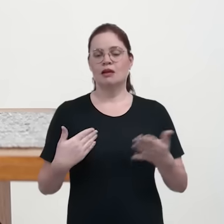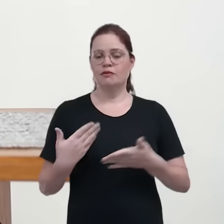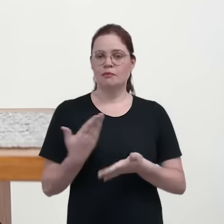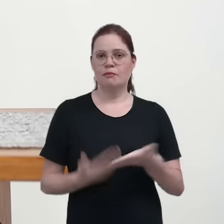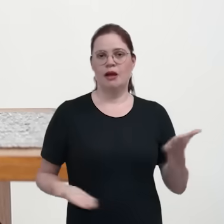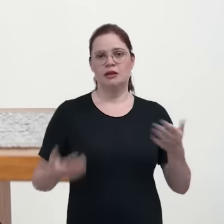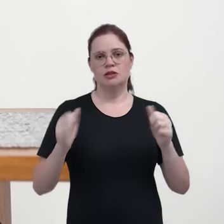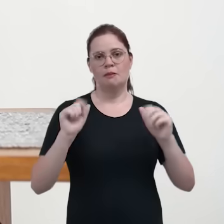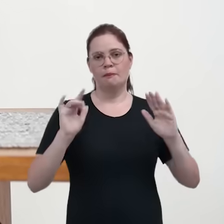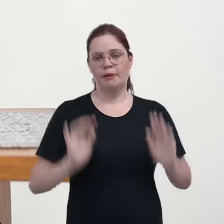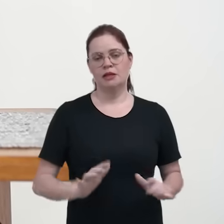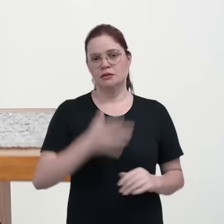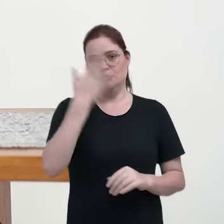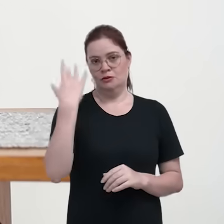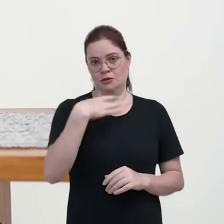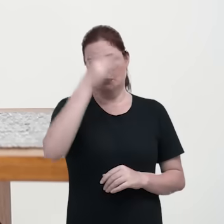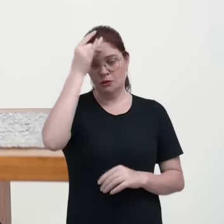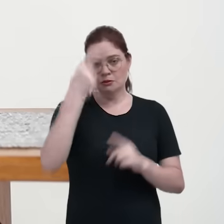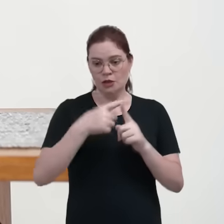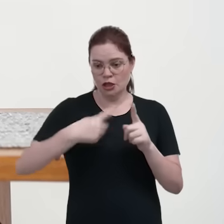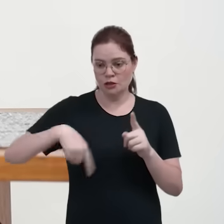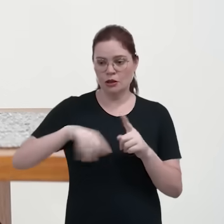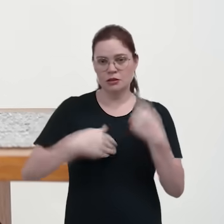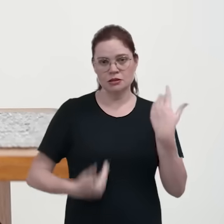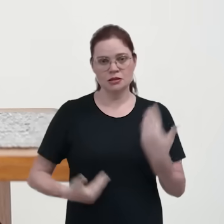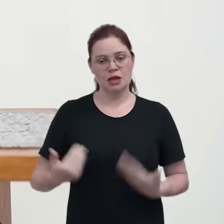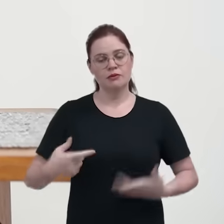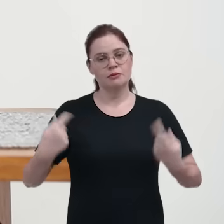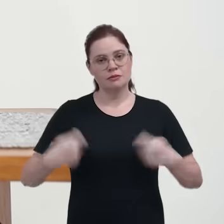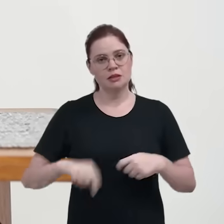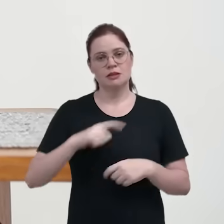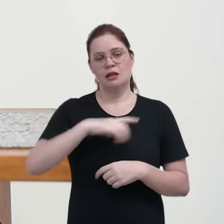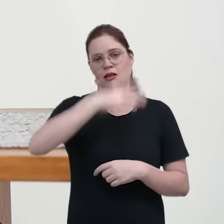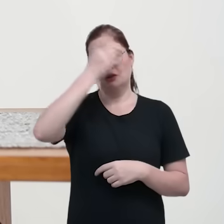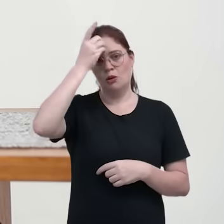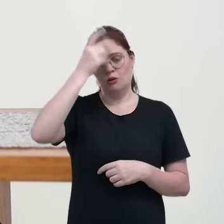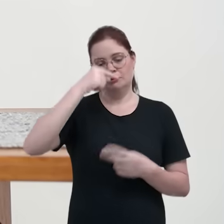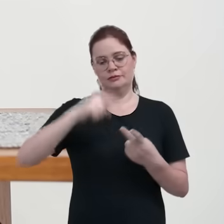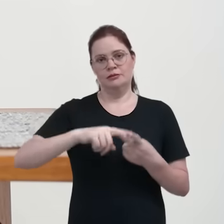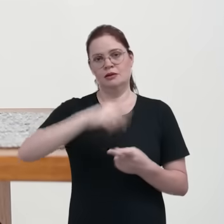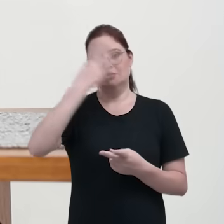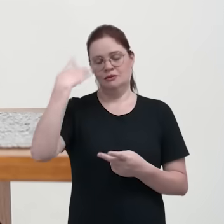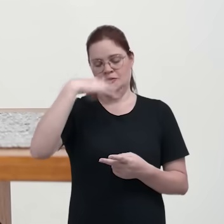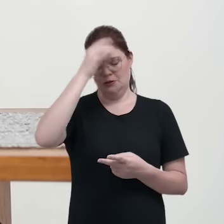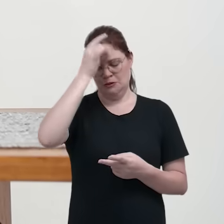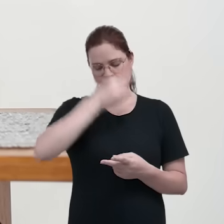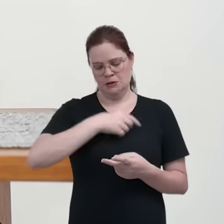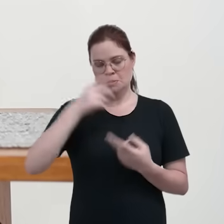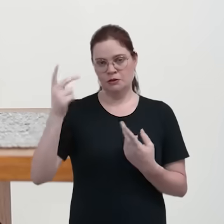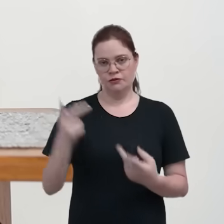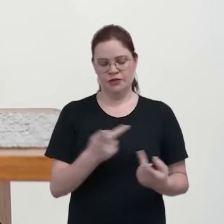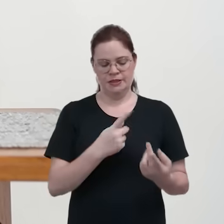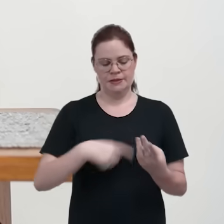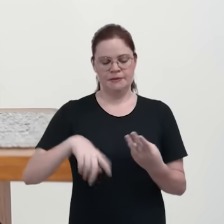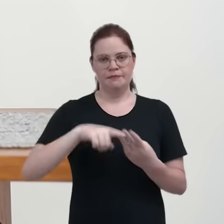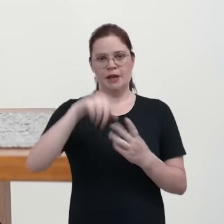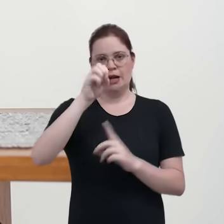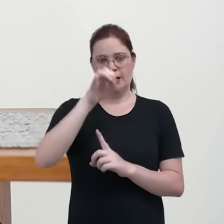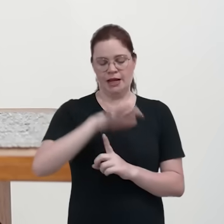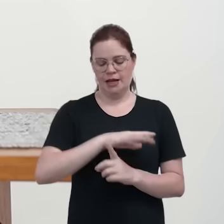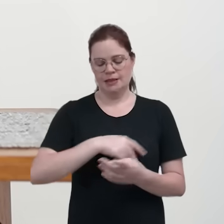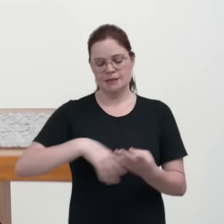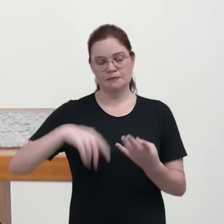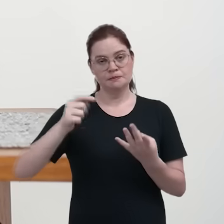do Espírito Santo na sua vida, gerindo sua vida, através dos dons, da visitação do